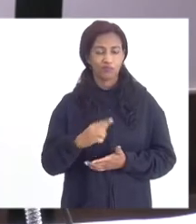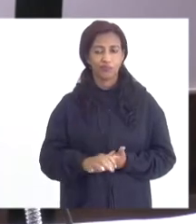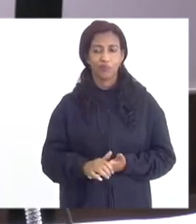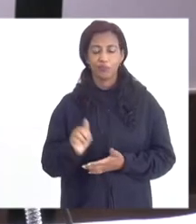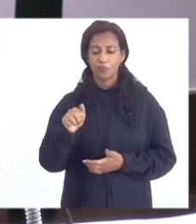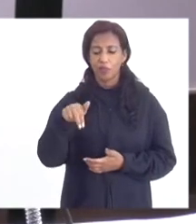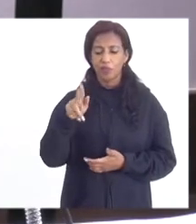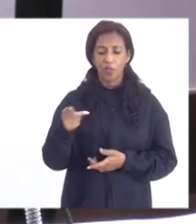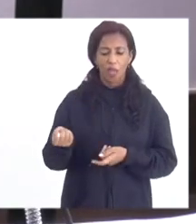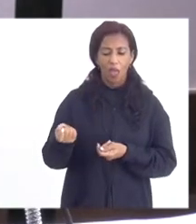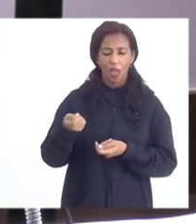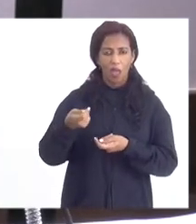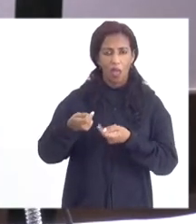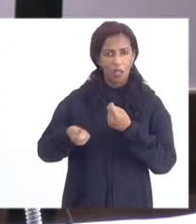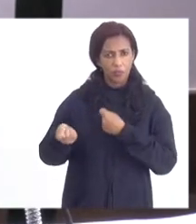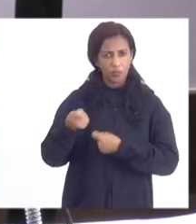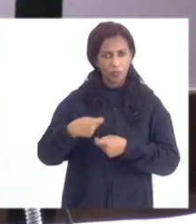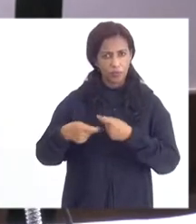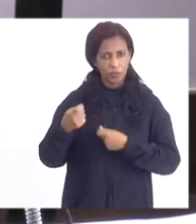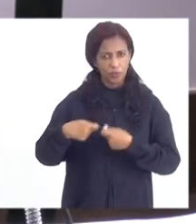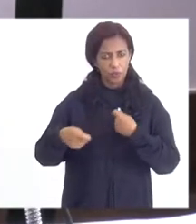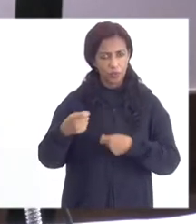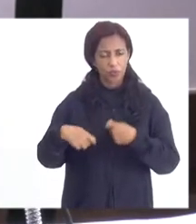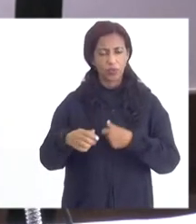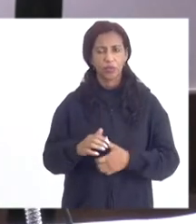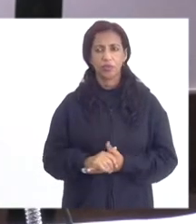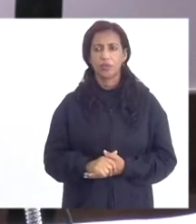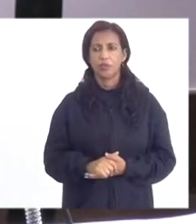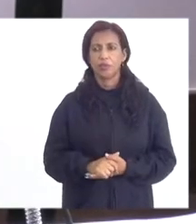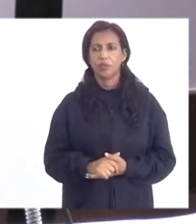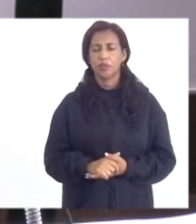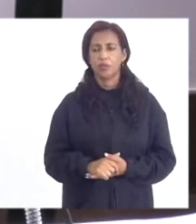Quem administra os